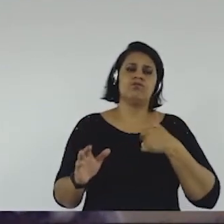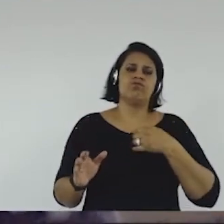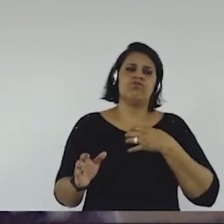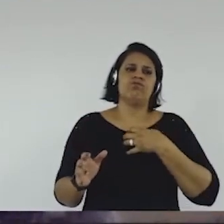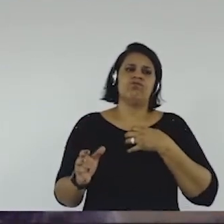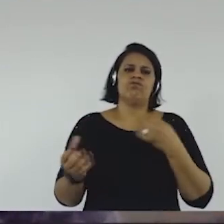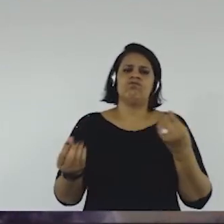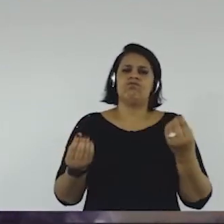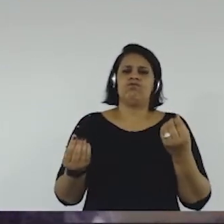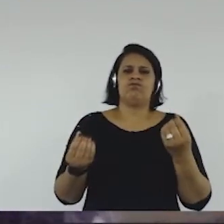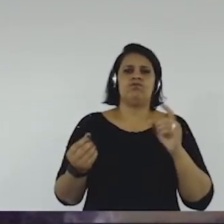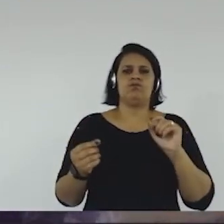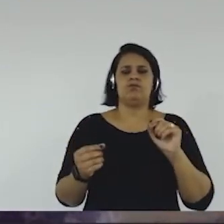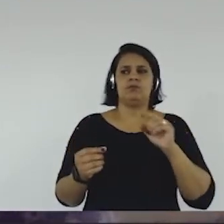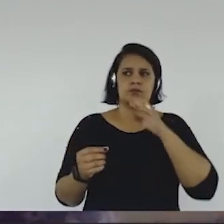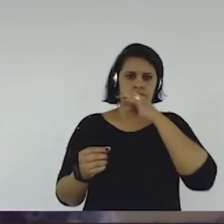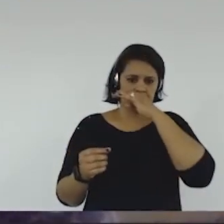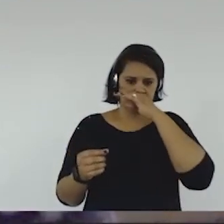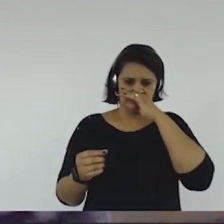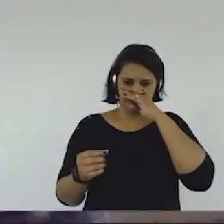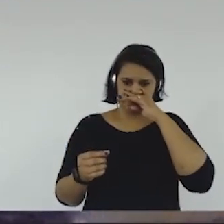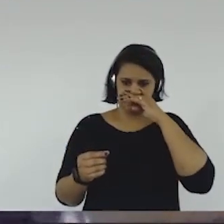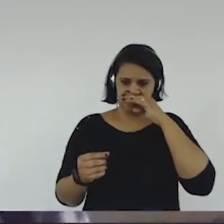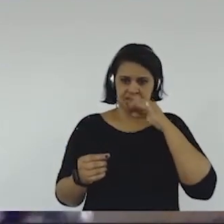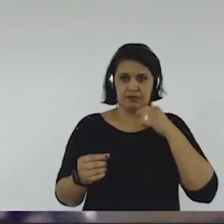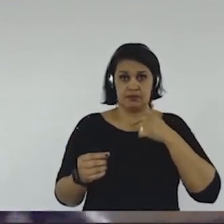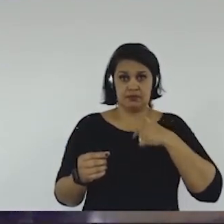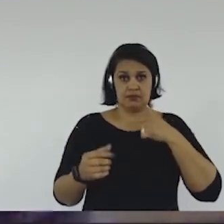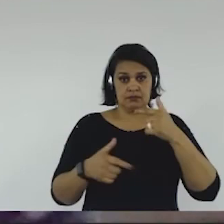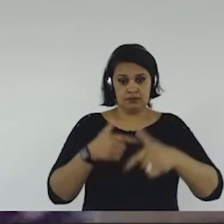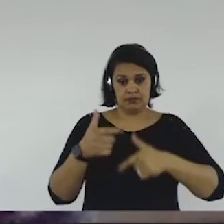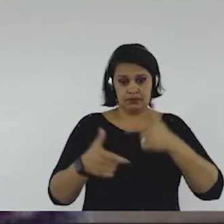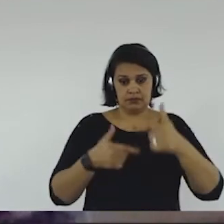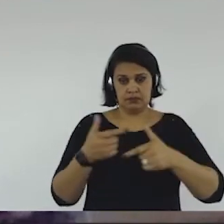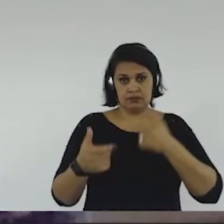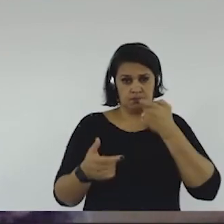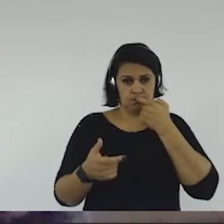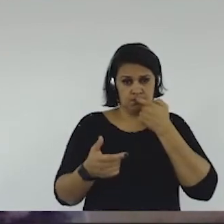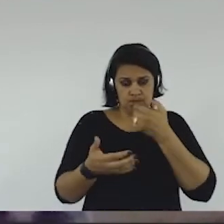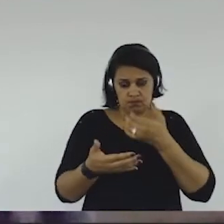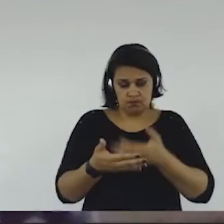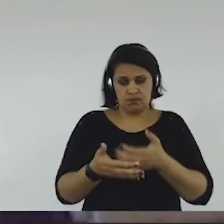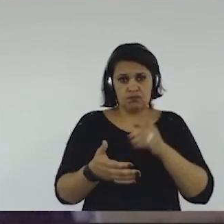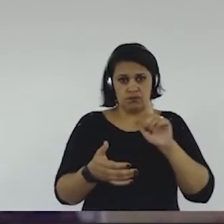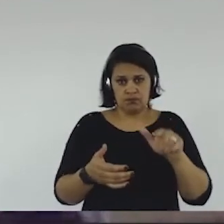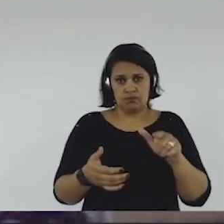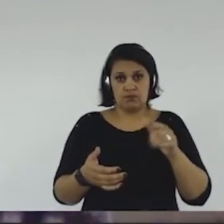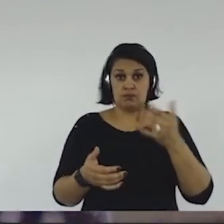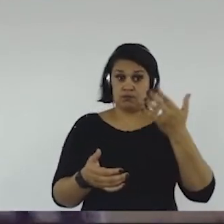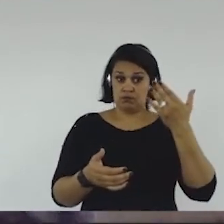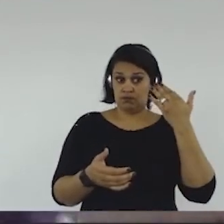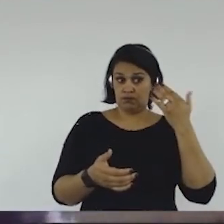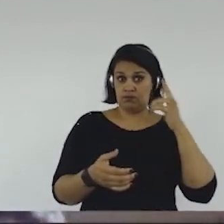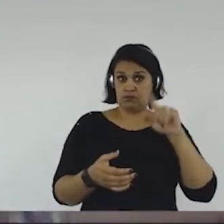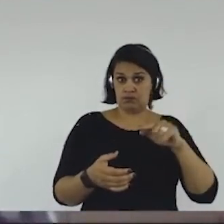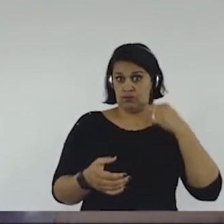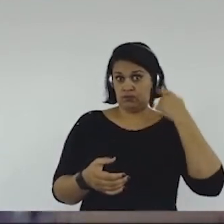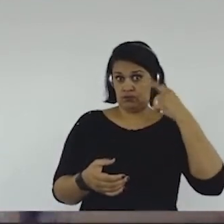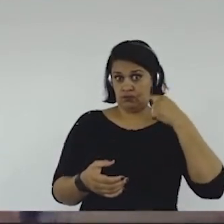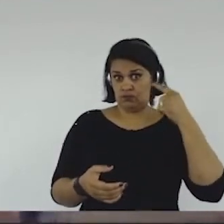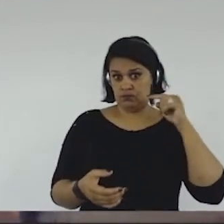sentido nos casos, hoje a minha atividade, até muito recentemente, ela era preponderantemente como